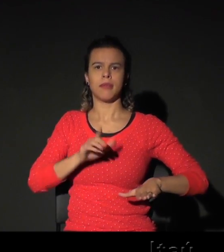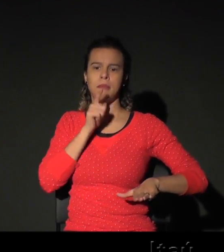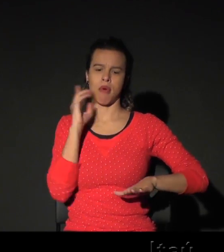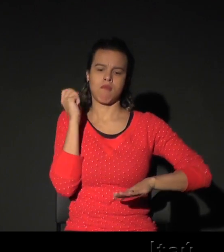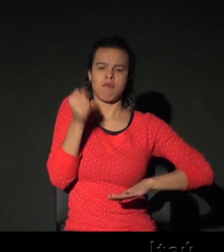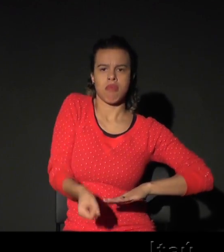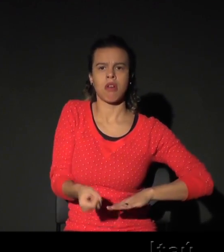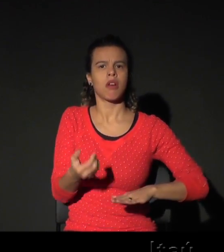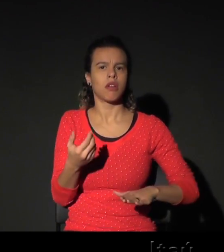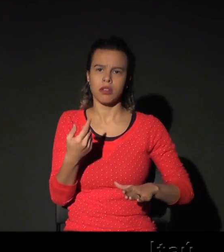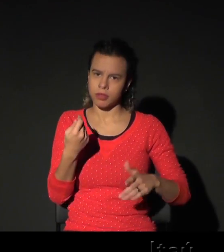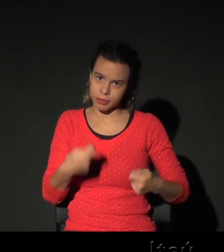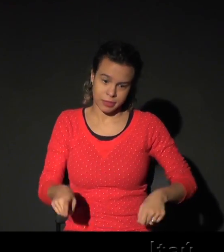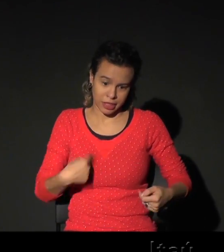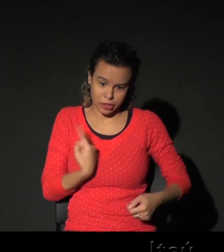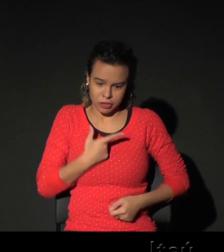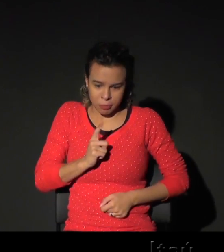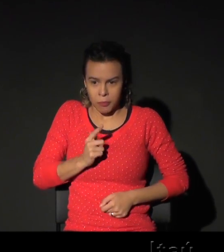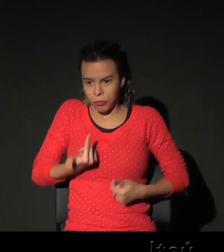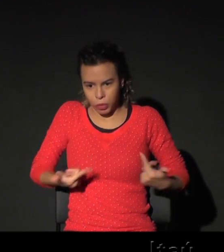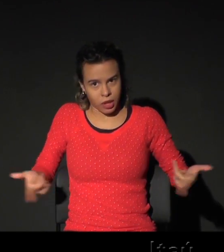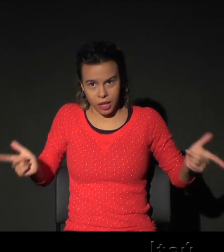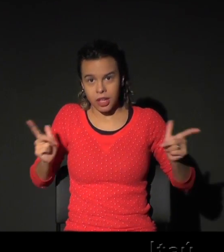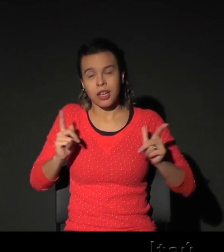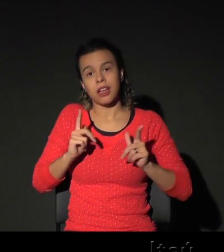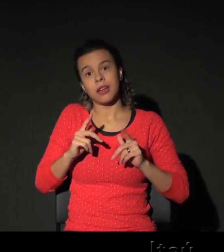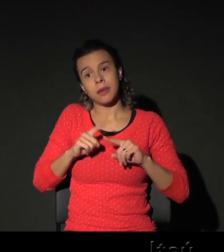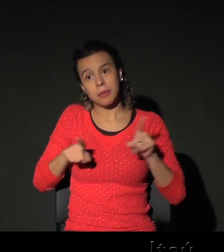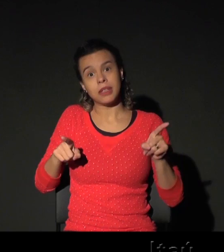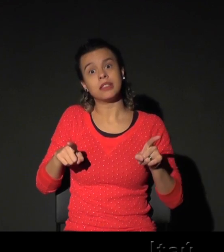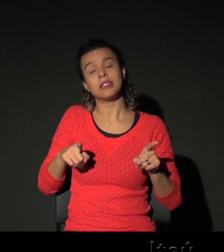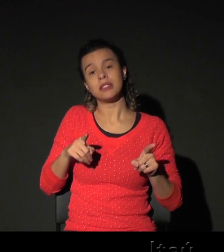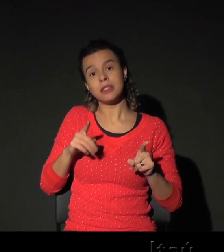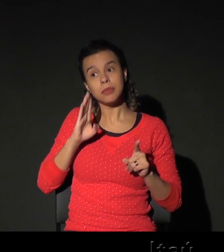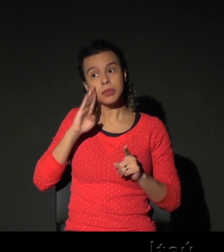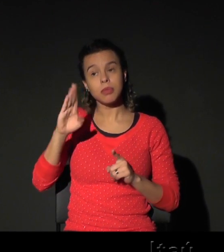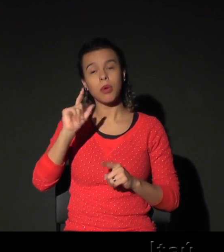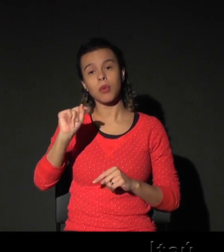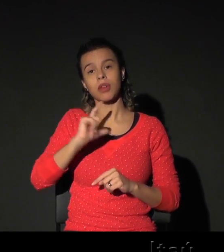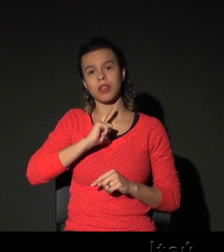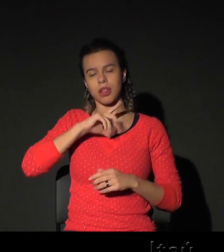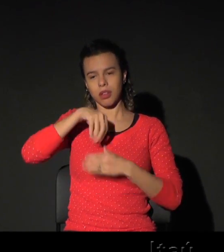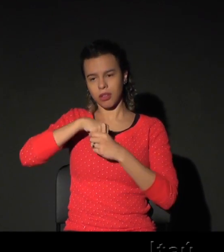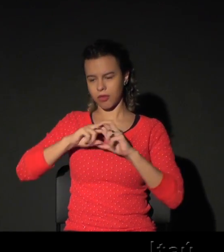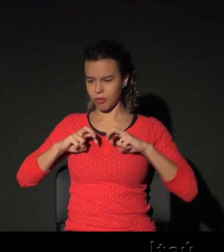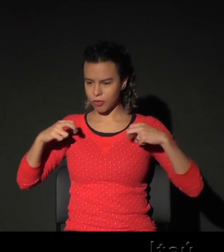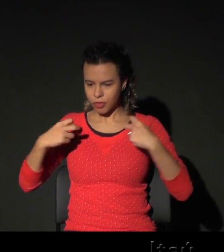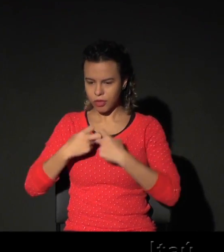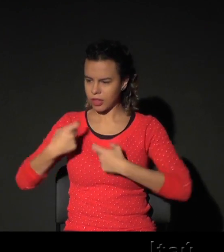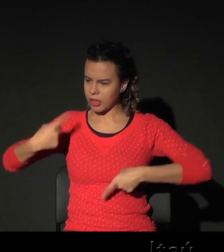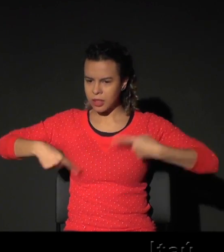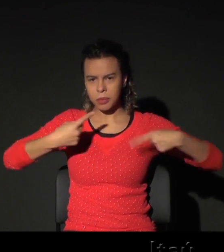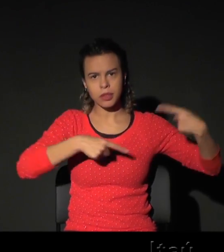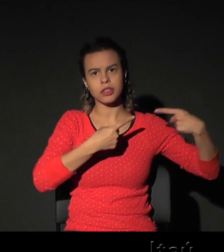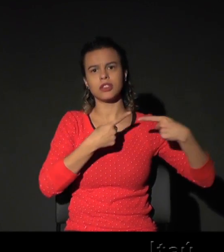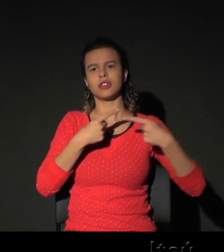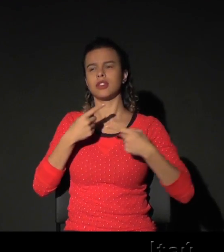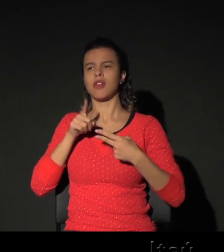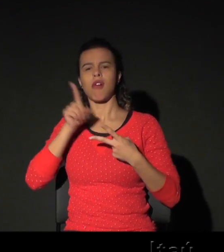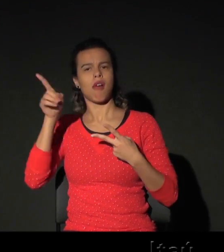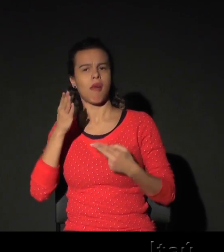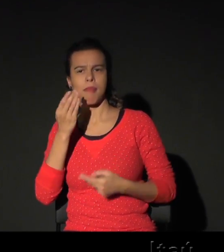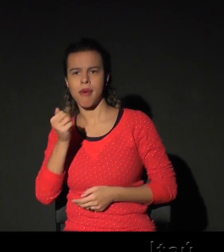nós não temos né mas efetivamente é o que é demandado nas rodas nos debates na na mesa de